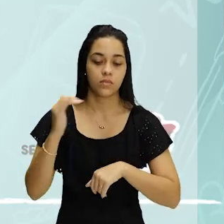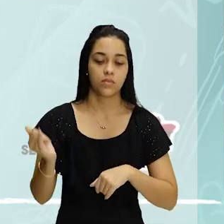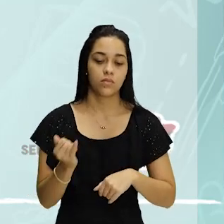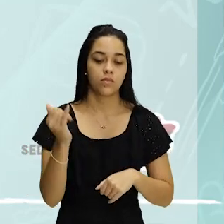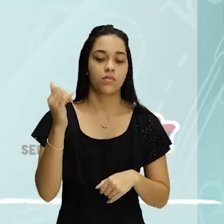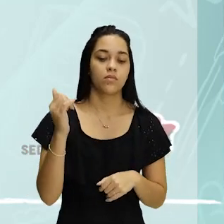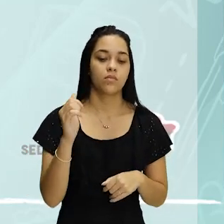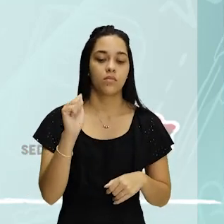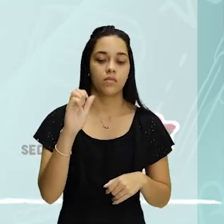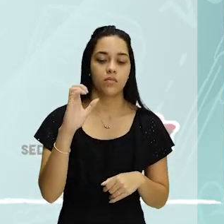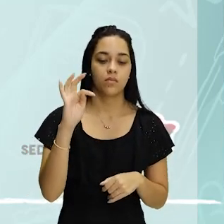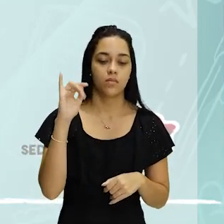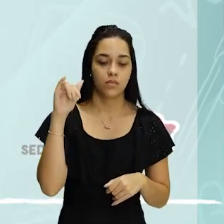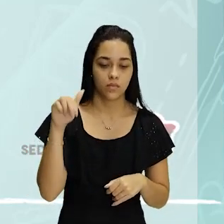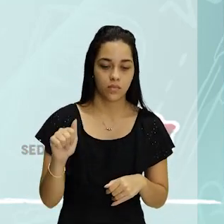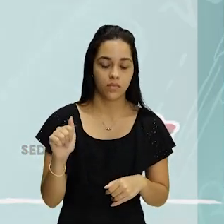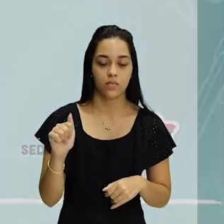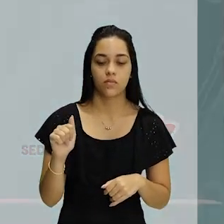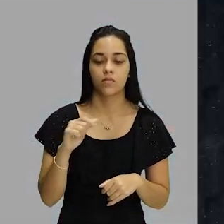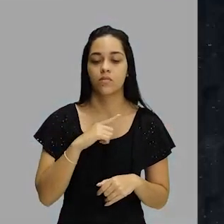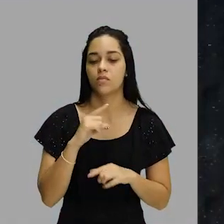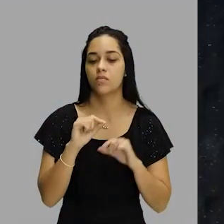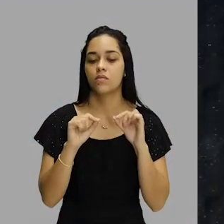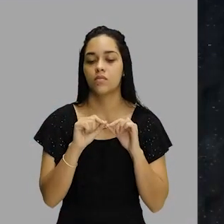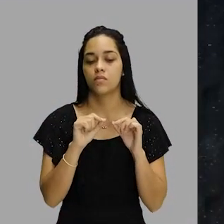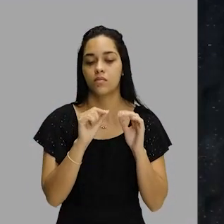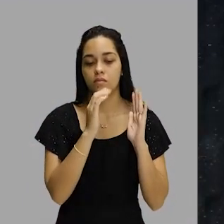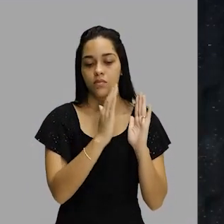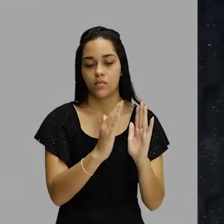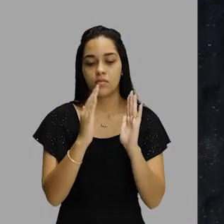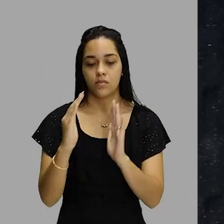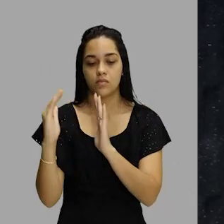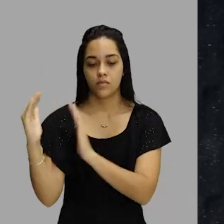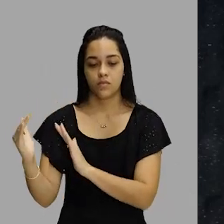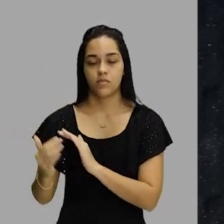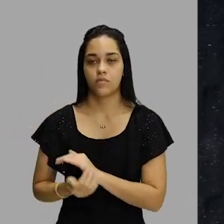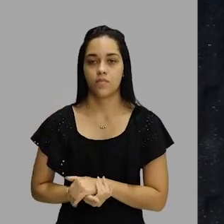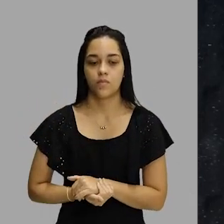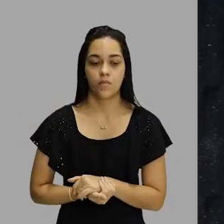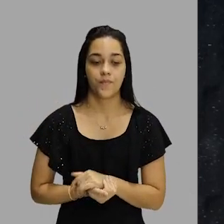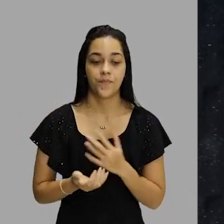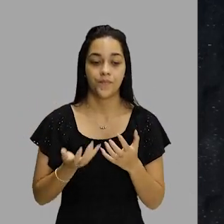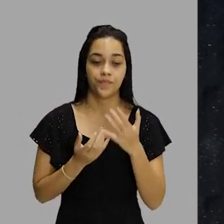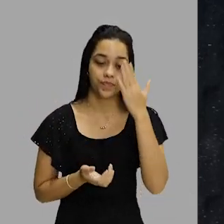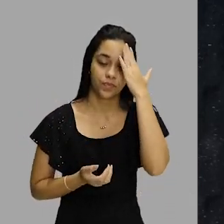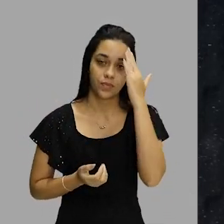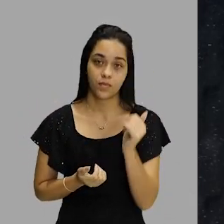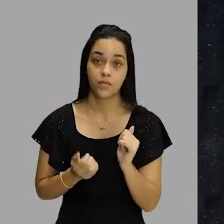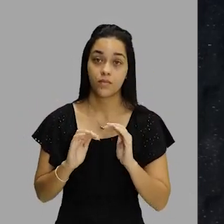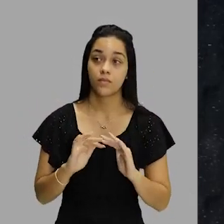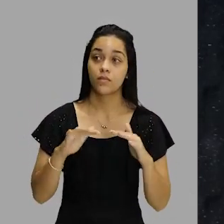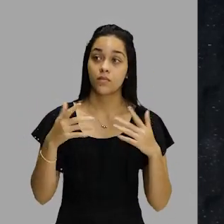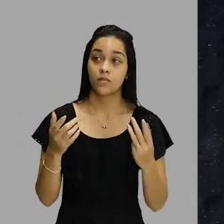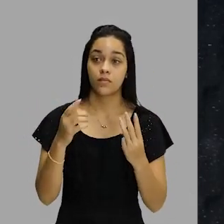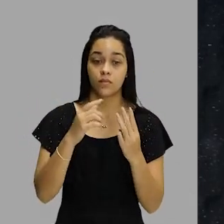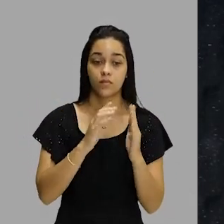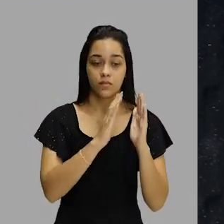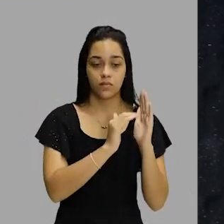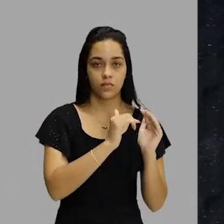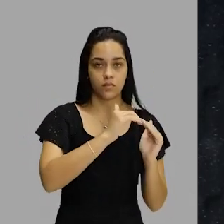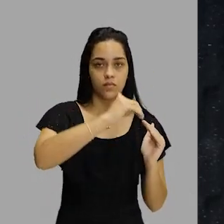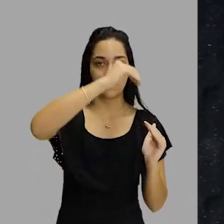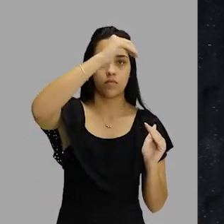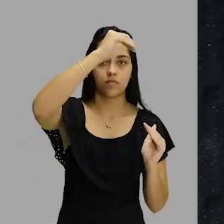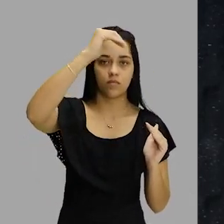eficiente com a actina entre os seguintes segmentos. Então, ele quer saber quais desses trechos